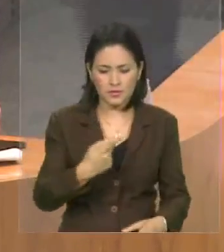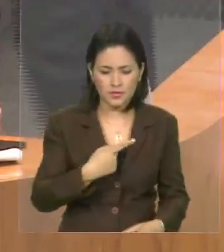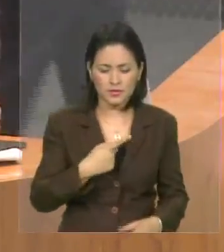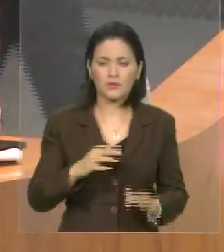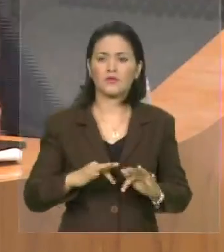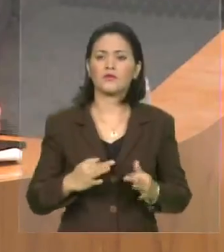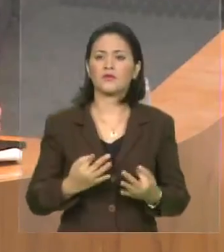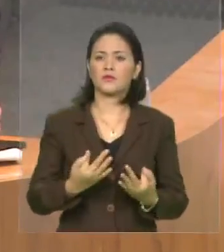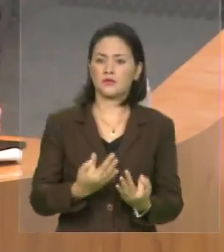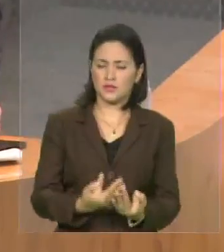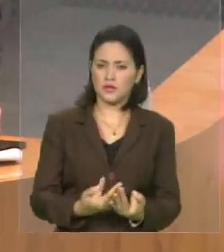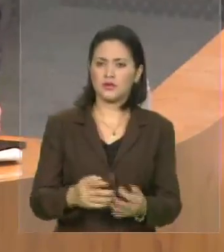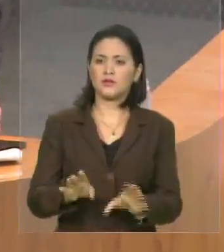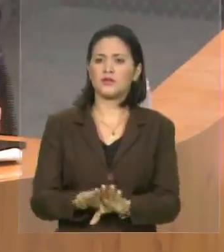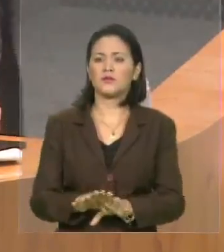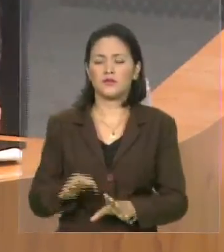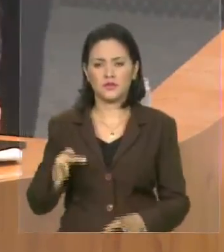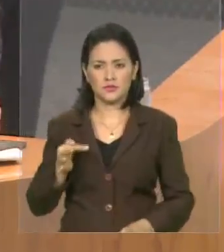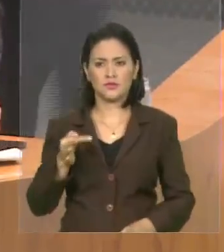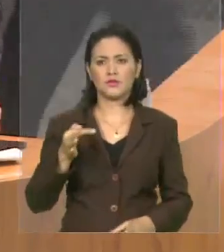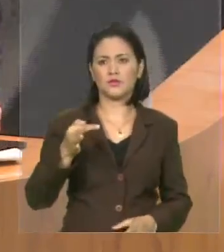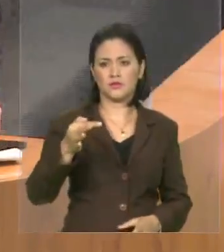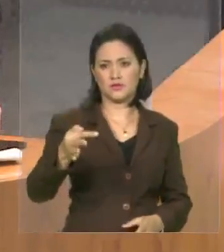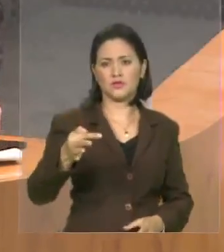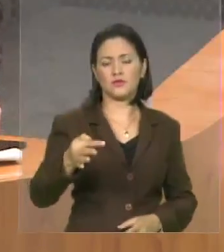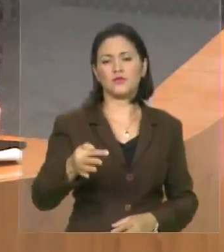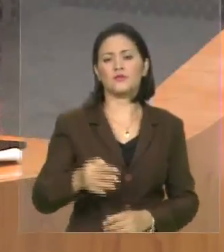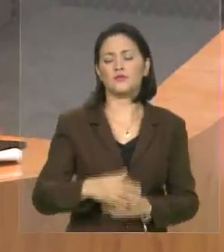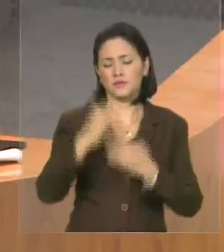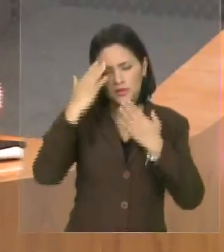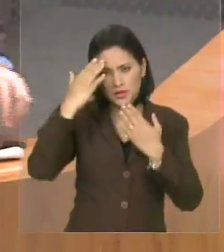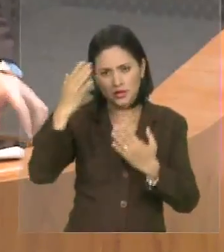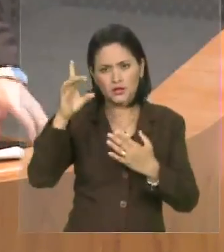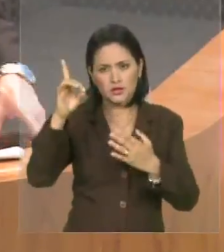nas nossas próximas gerações. Muito obrigado e que Deus abençoe essas eleições do dia 2 de outubro.